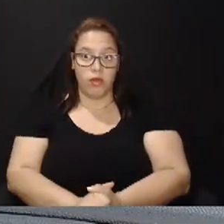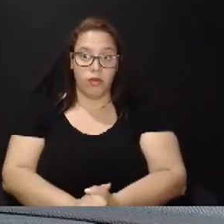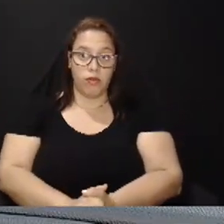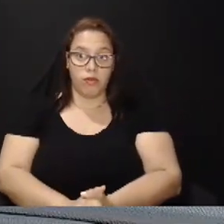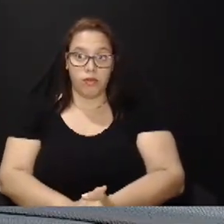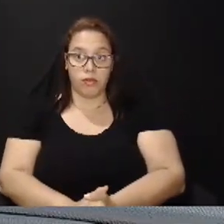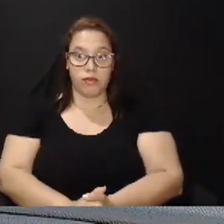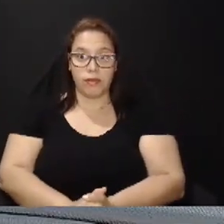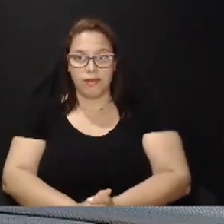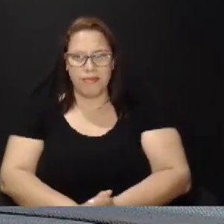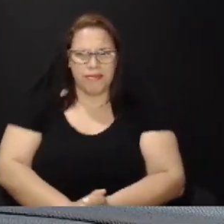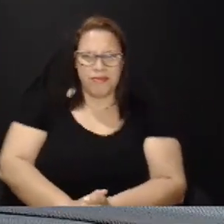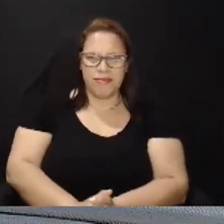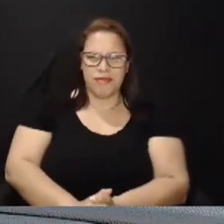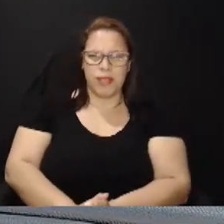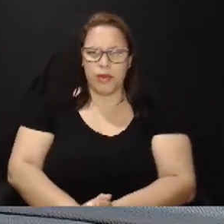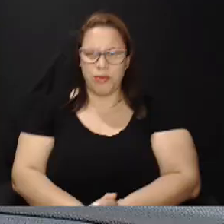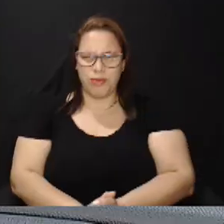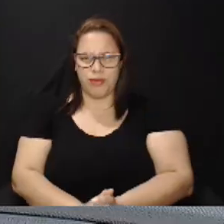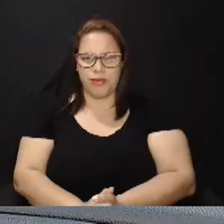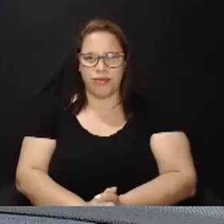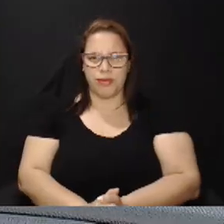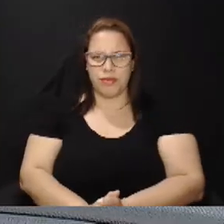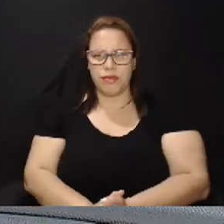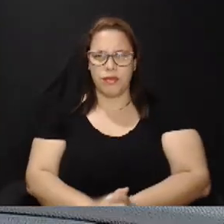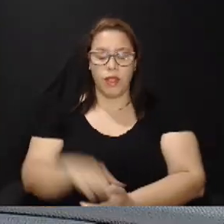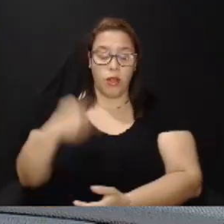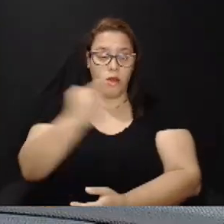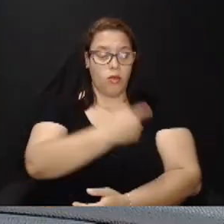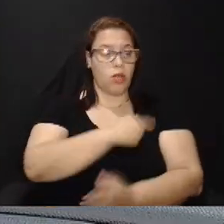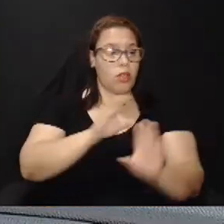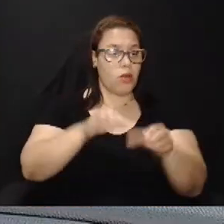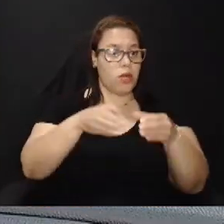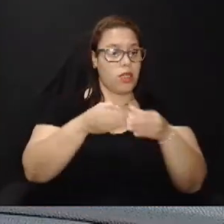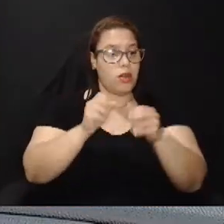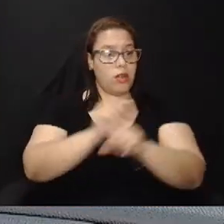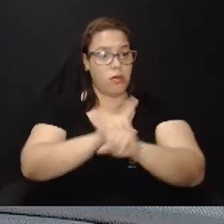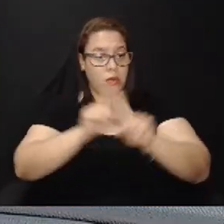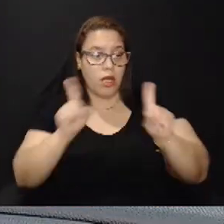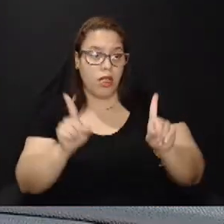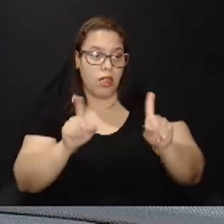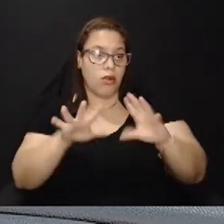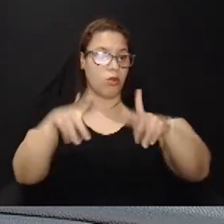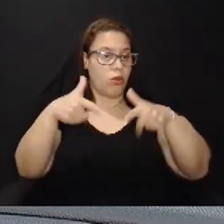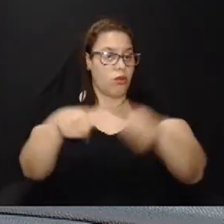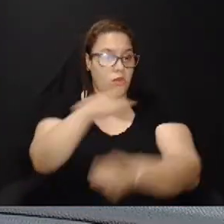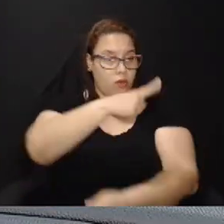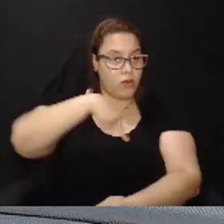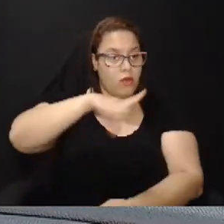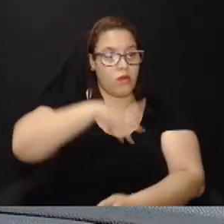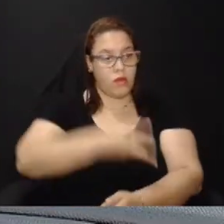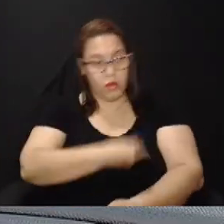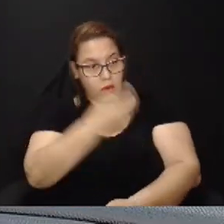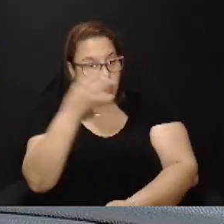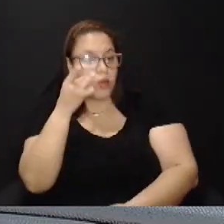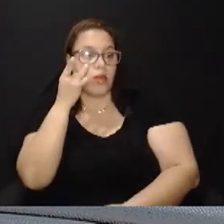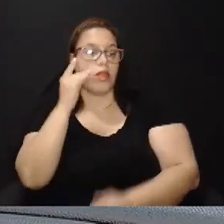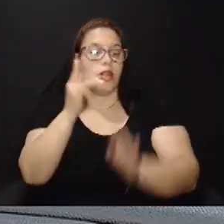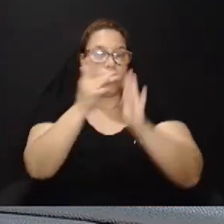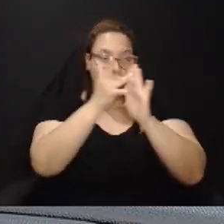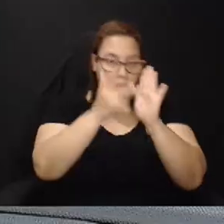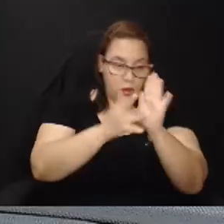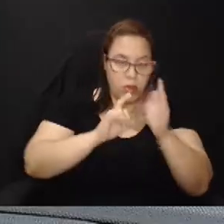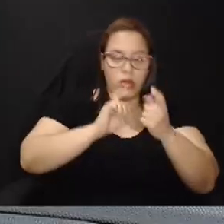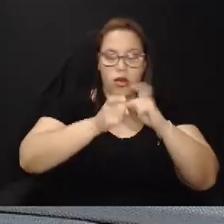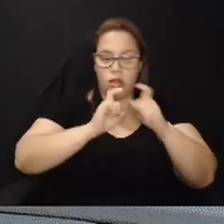de conhecimento, não só para nós aqui da comissão, mas também passando para todos aqueles que estiveram presentes na pauta, né, na reunião, e